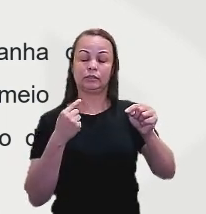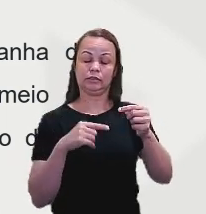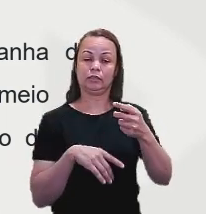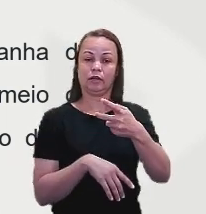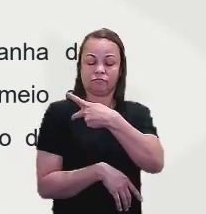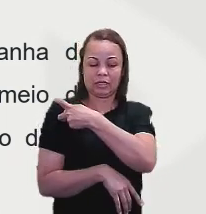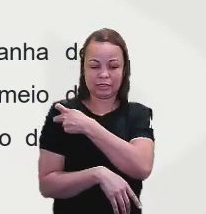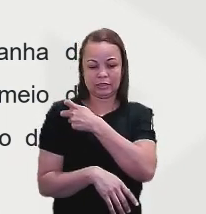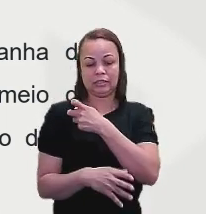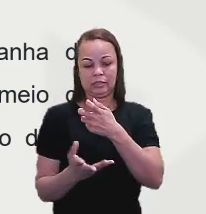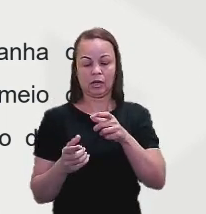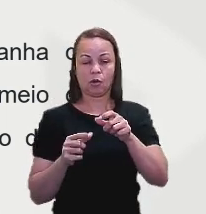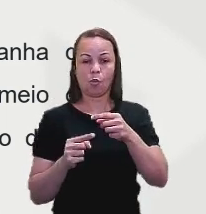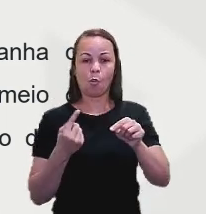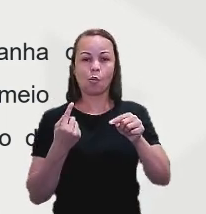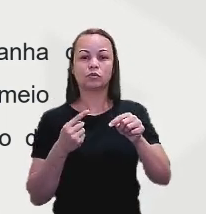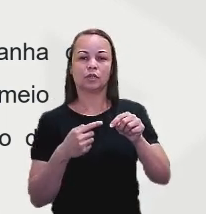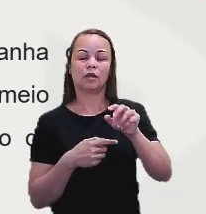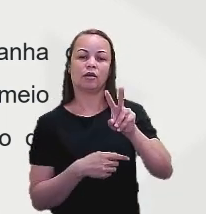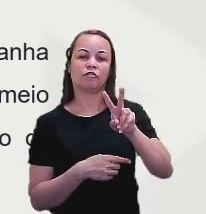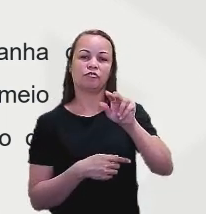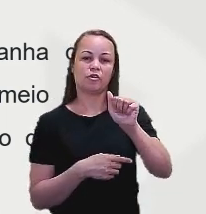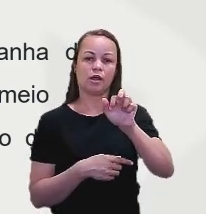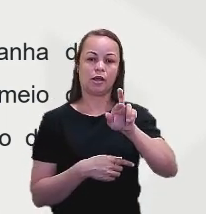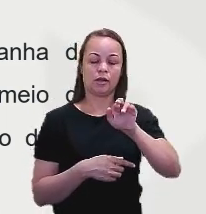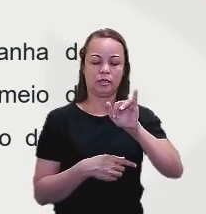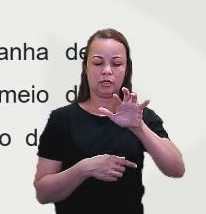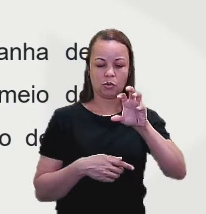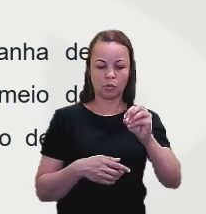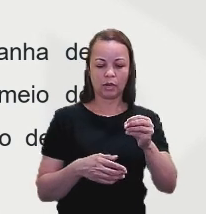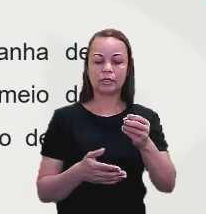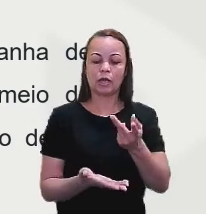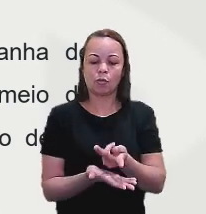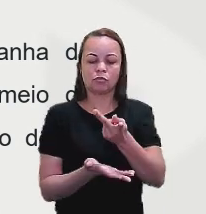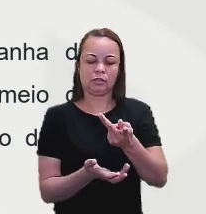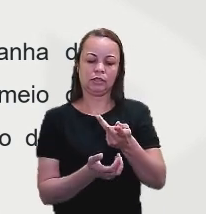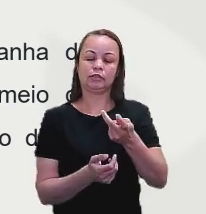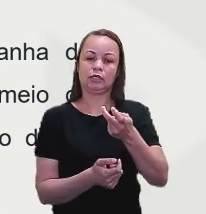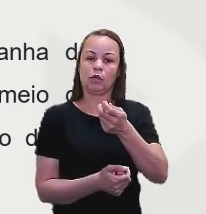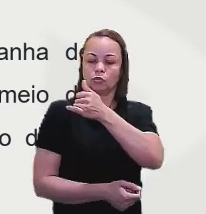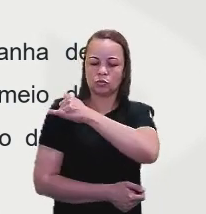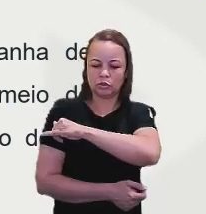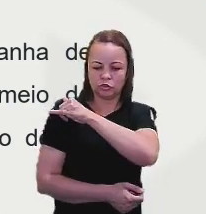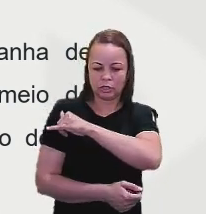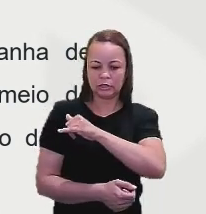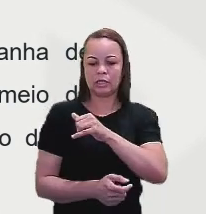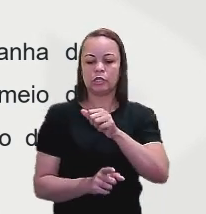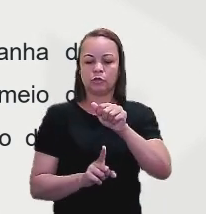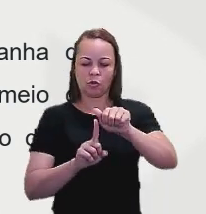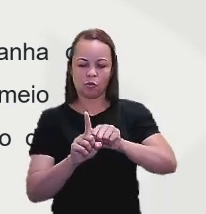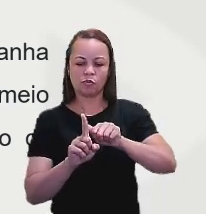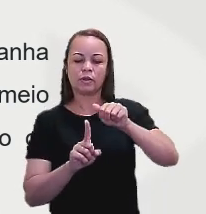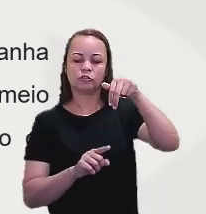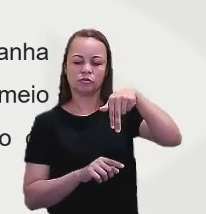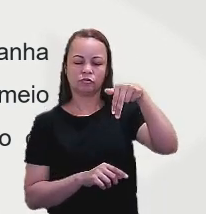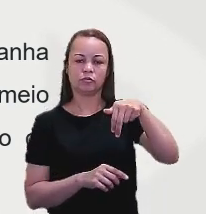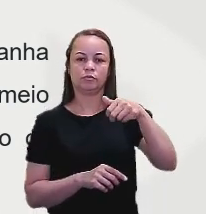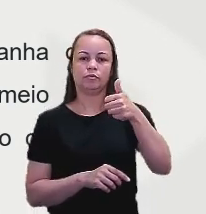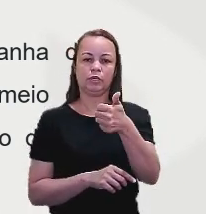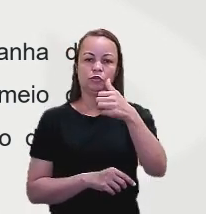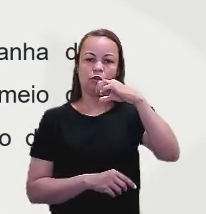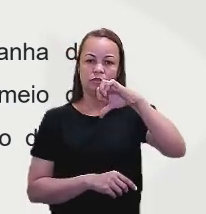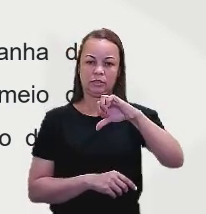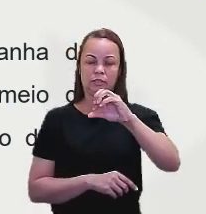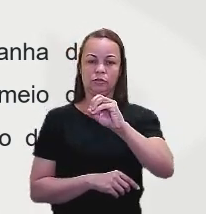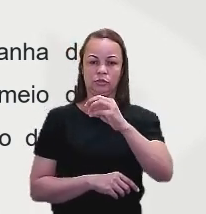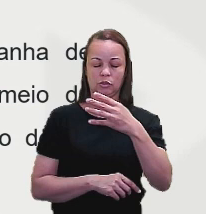Janeiro, em novembro de 1904. Então, só destacando que a varíola foi uma doença,